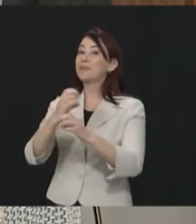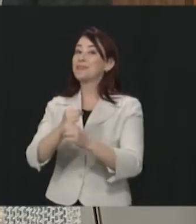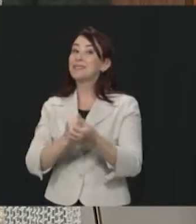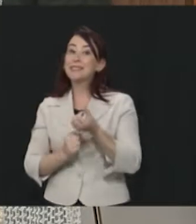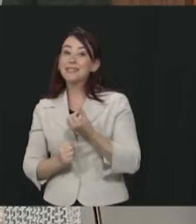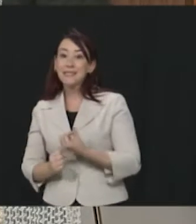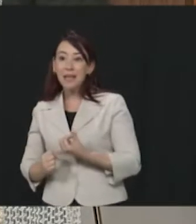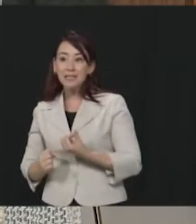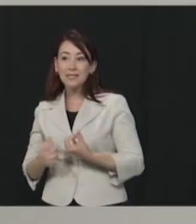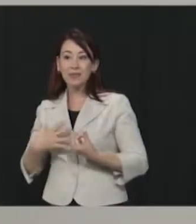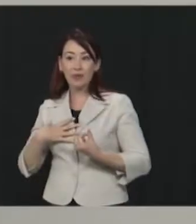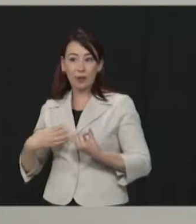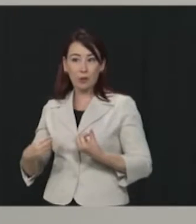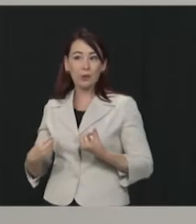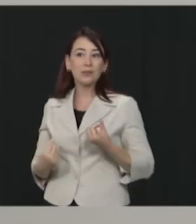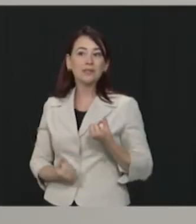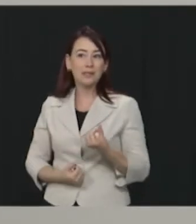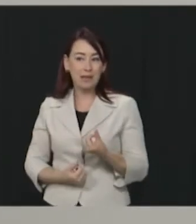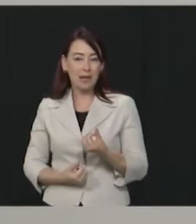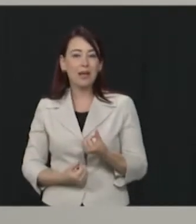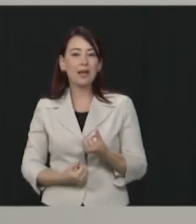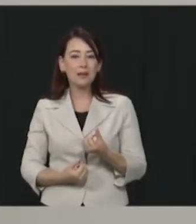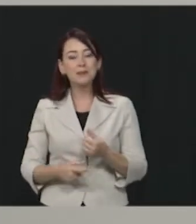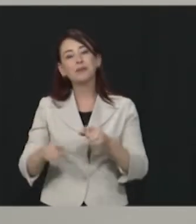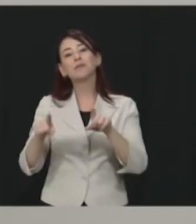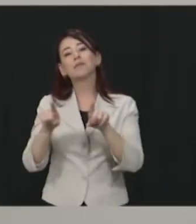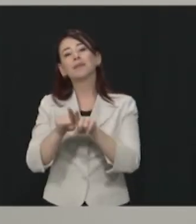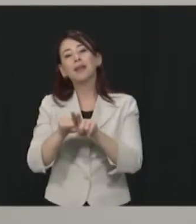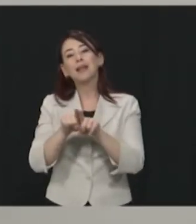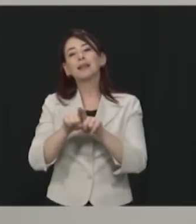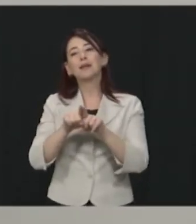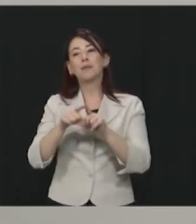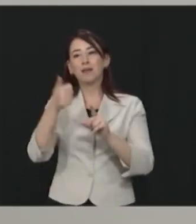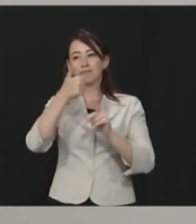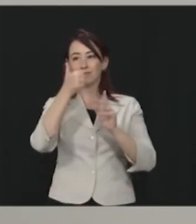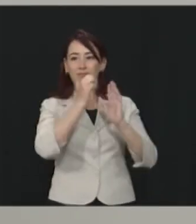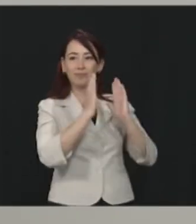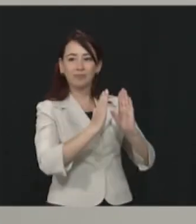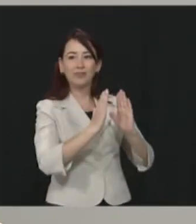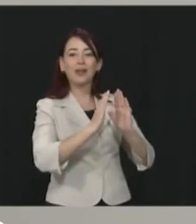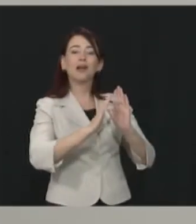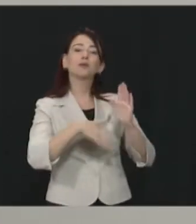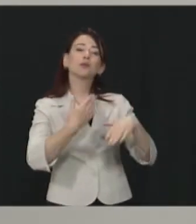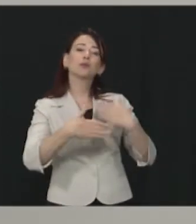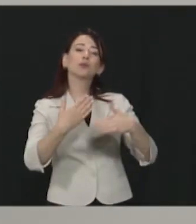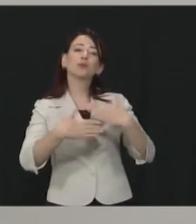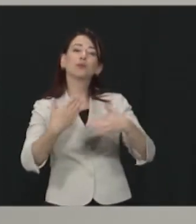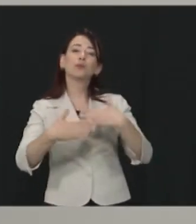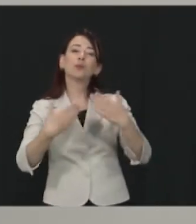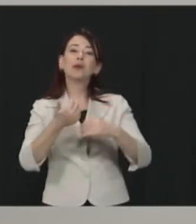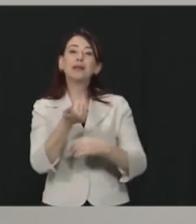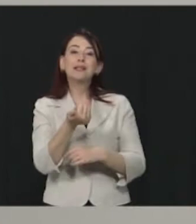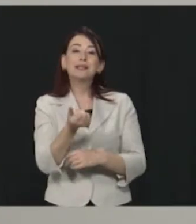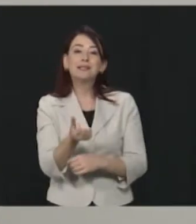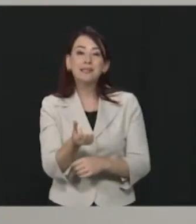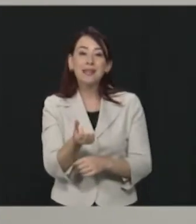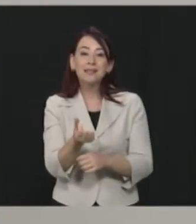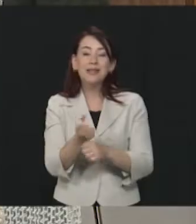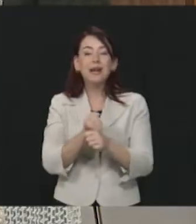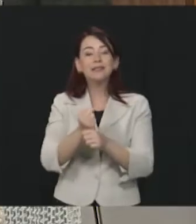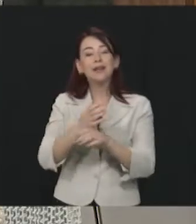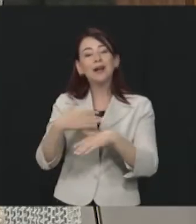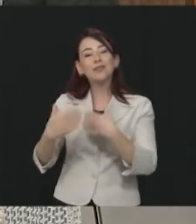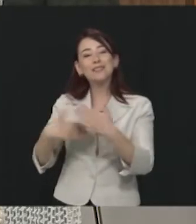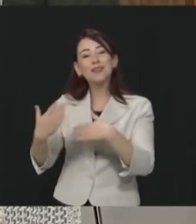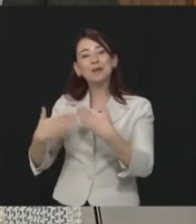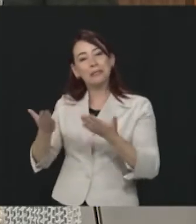filhos, eu tenho uma primeira etapa de filhos e depois de 16 anos ele nasceu, eu já tinha 50 anos. Ah, é